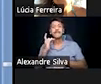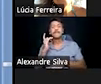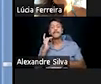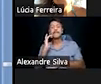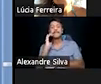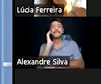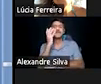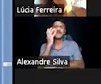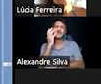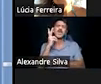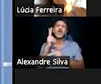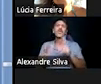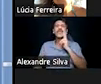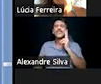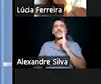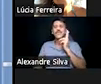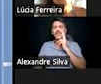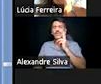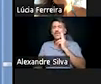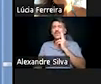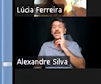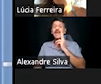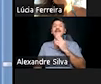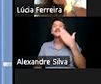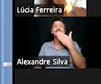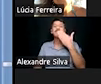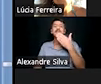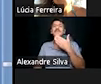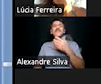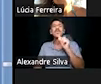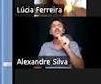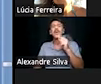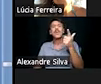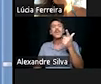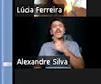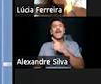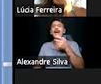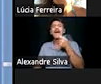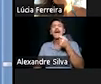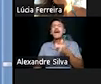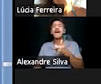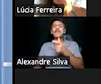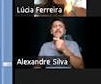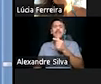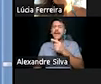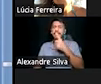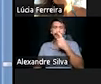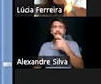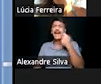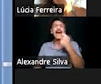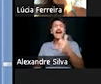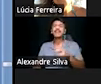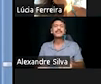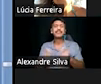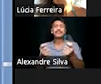essas que transportam vinho, e o cimento umedecia com facilidade e rapidamente ele se estragava. O